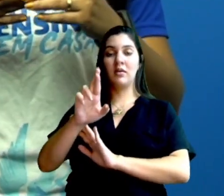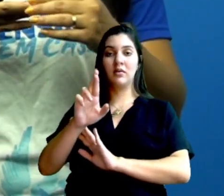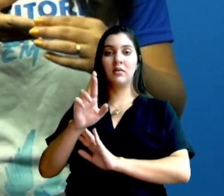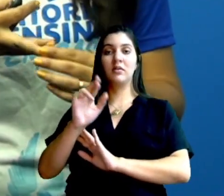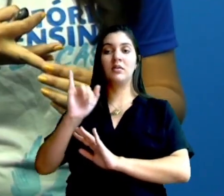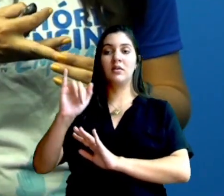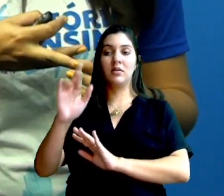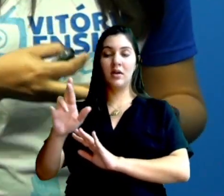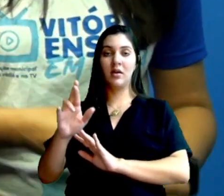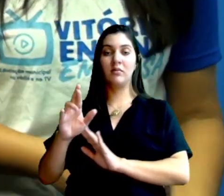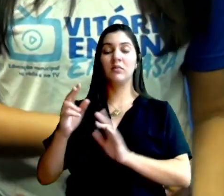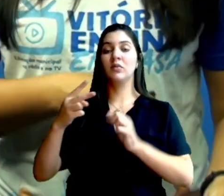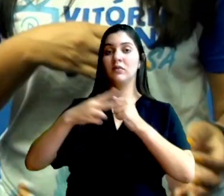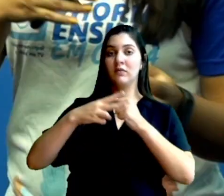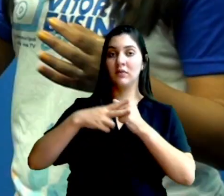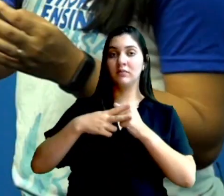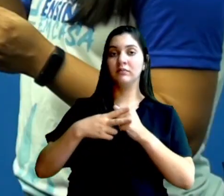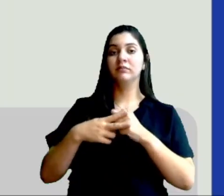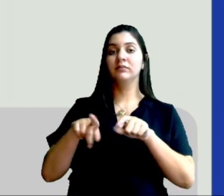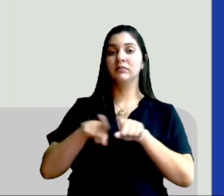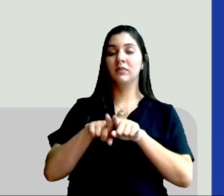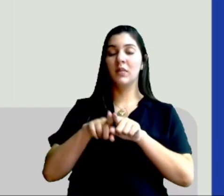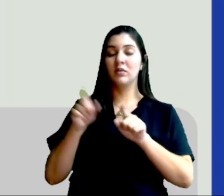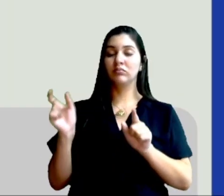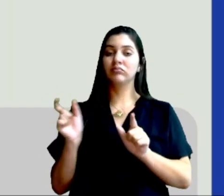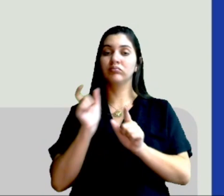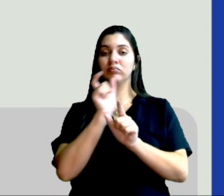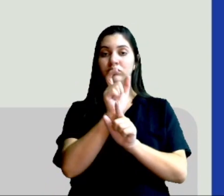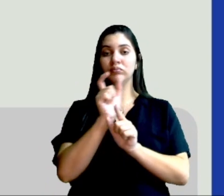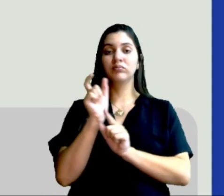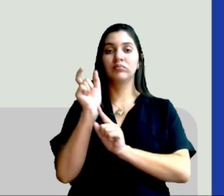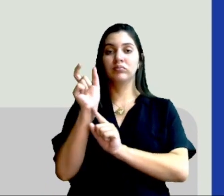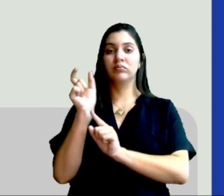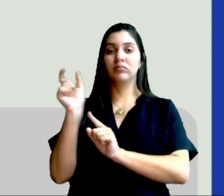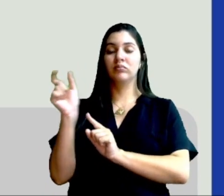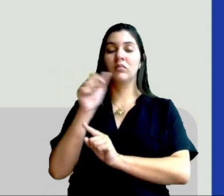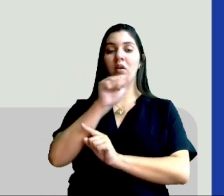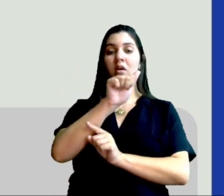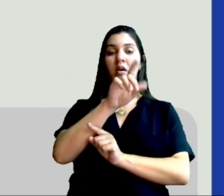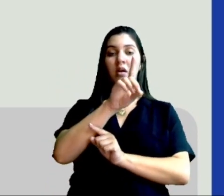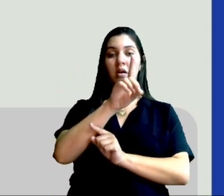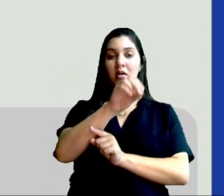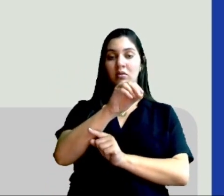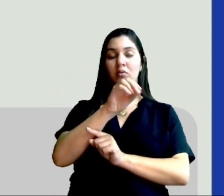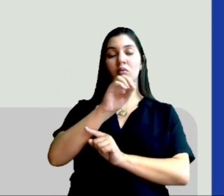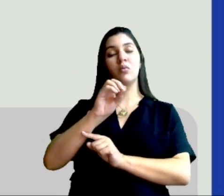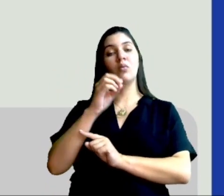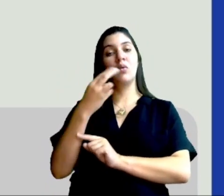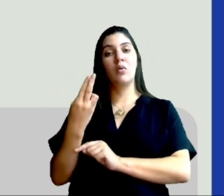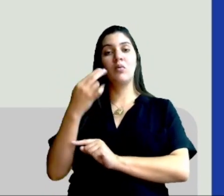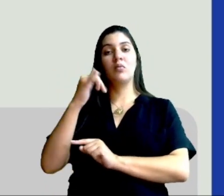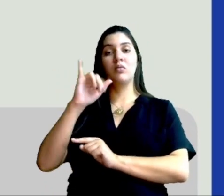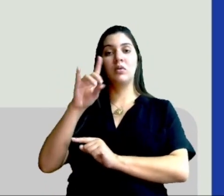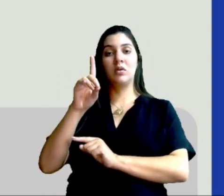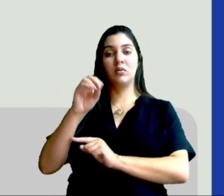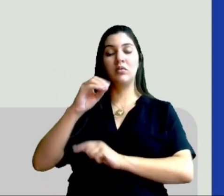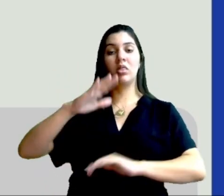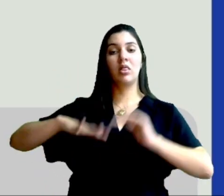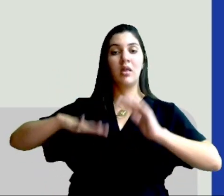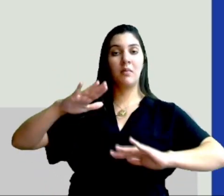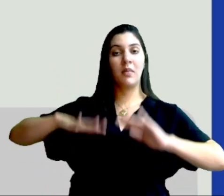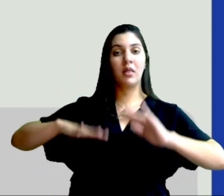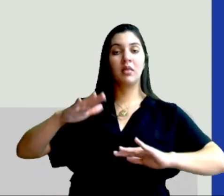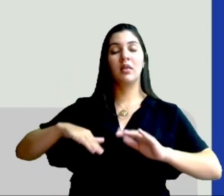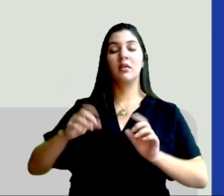ER e o IR do verbo e acrescento ado ou ido, dependendo